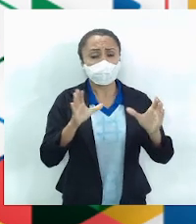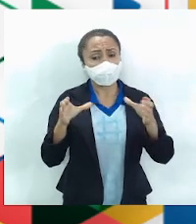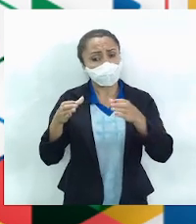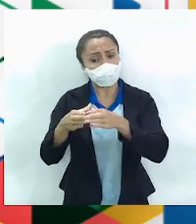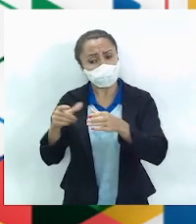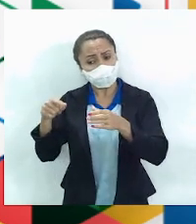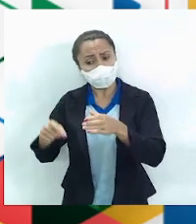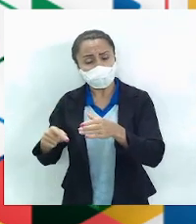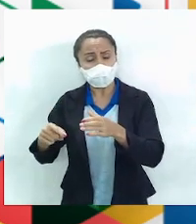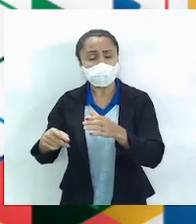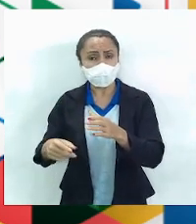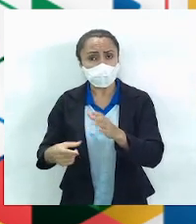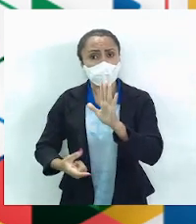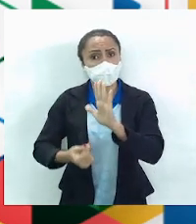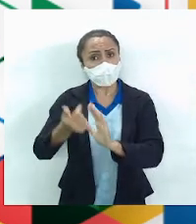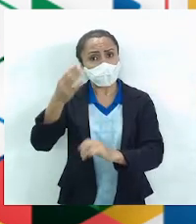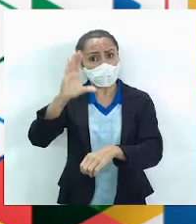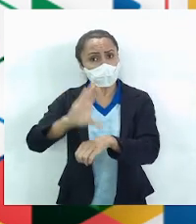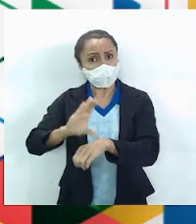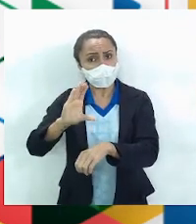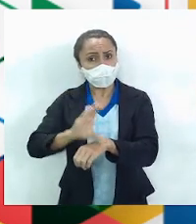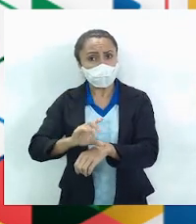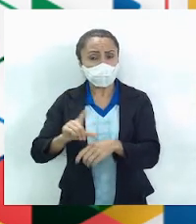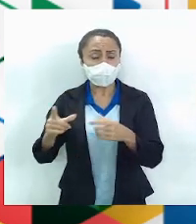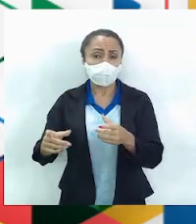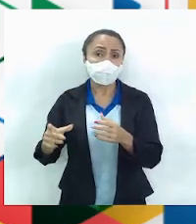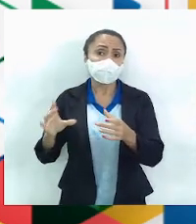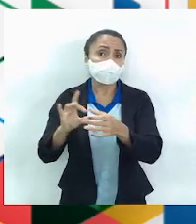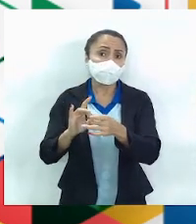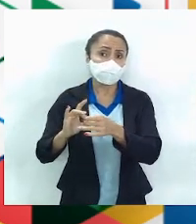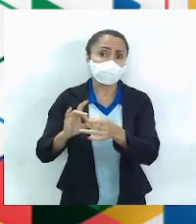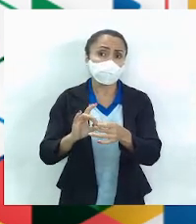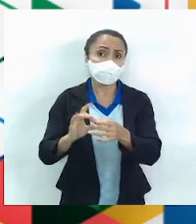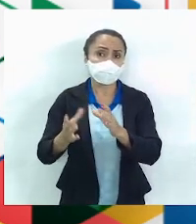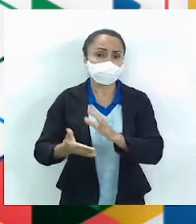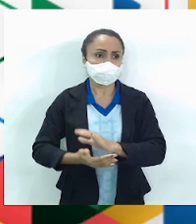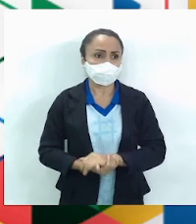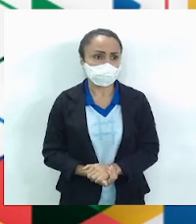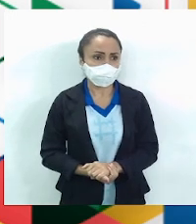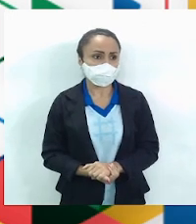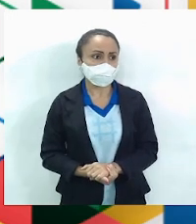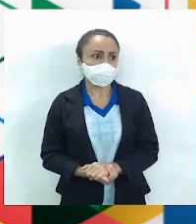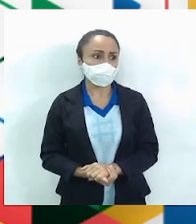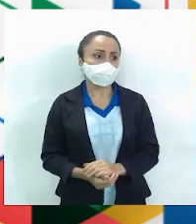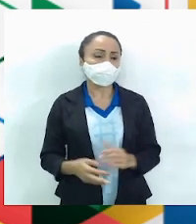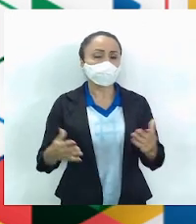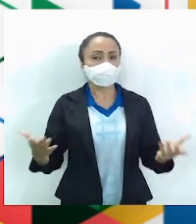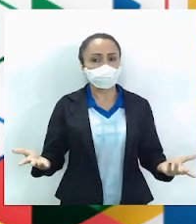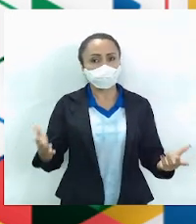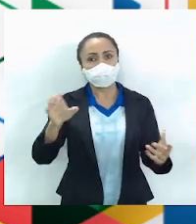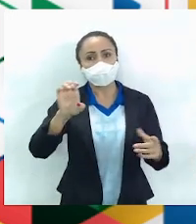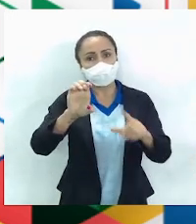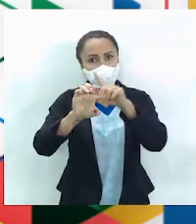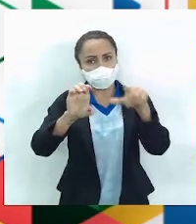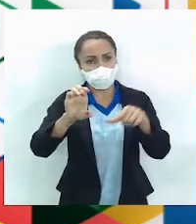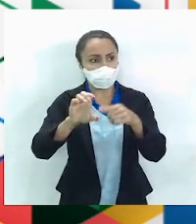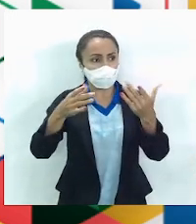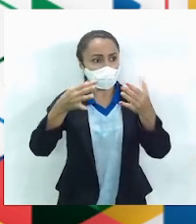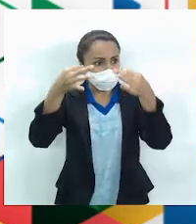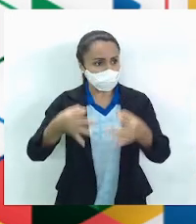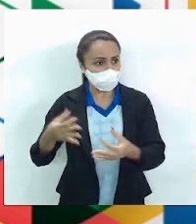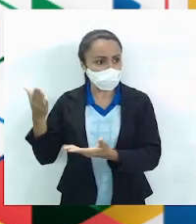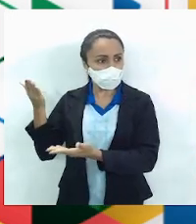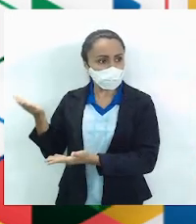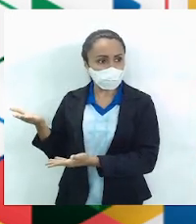capitalismo, adentrando na União Soviética. Quais seriam deles? A letra E, Estônia,